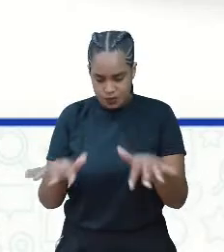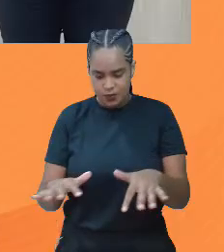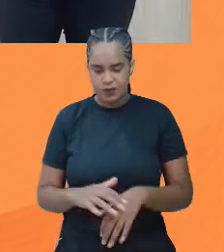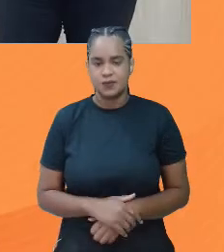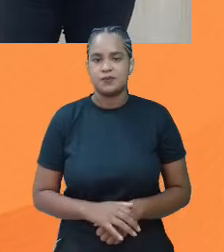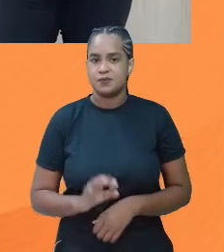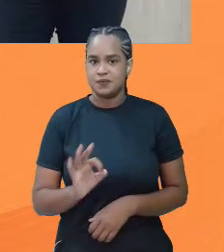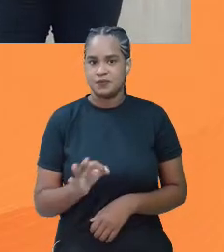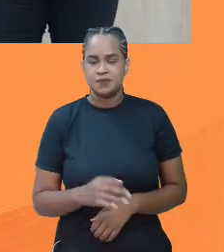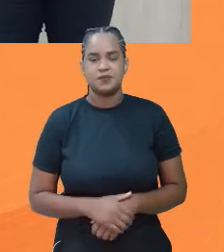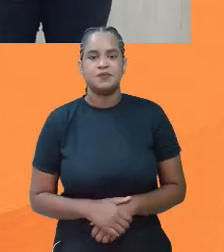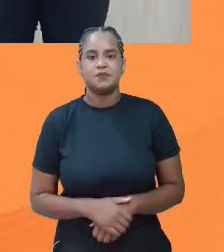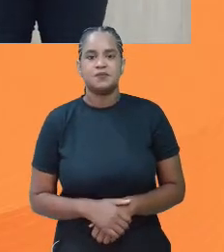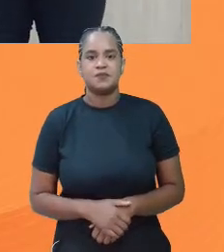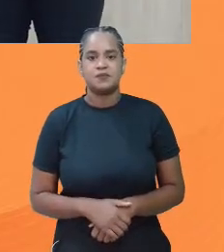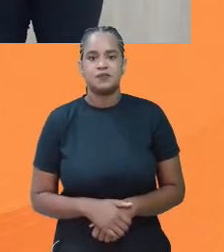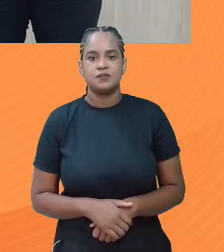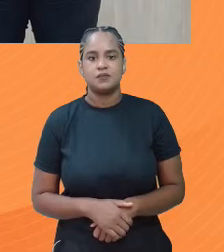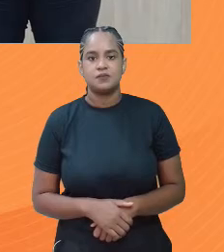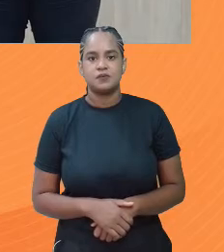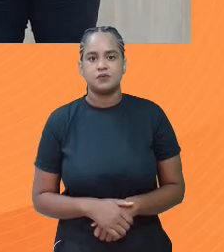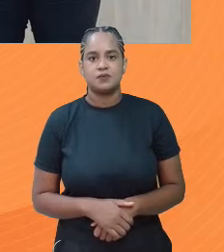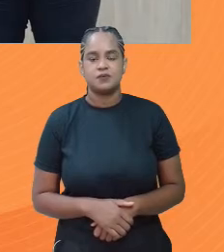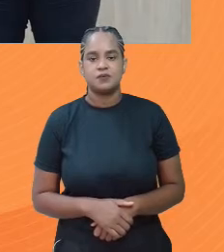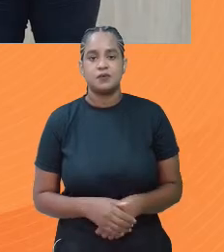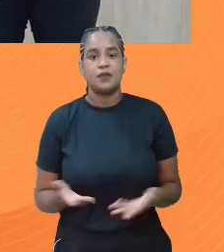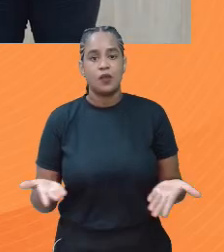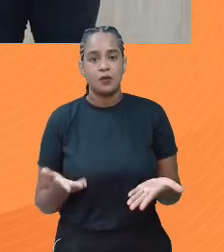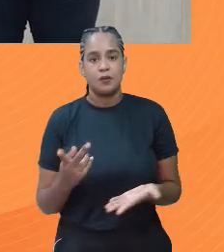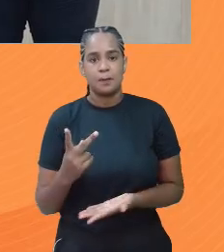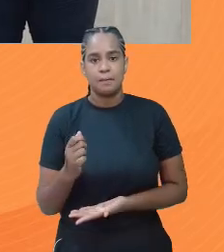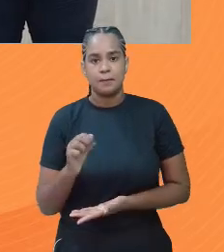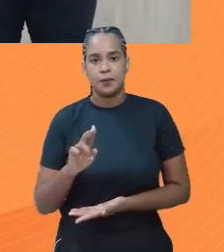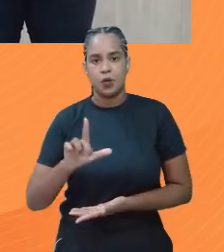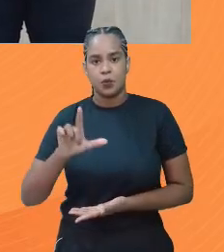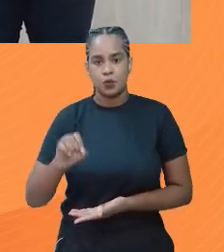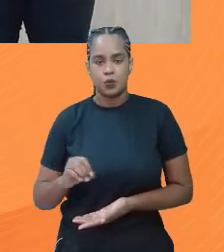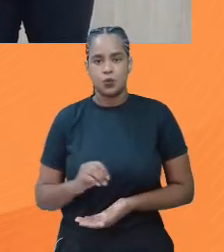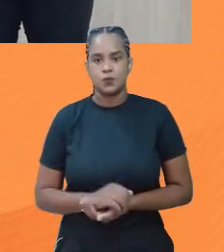finalidade, ok? Bora lá, vamos ouvir Paulo.